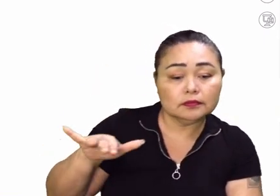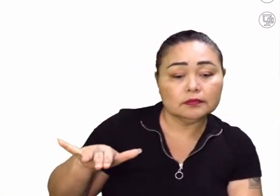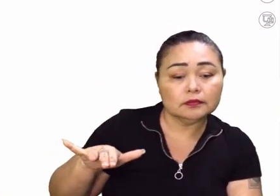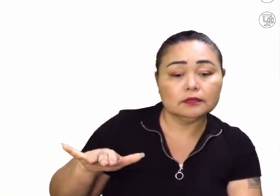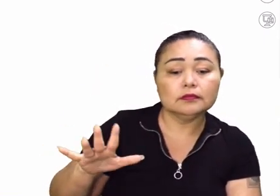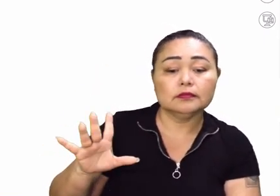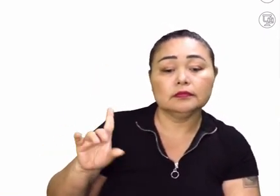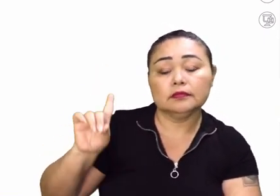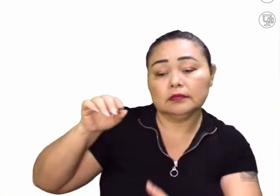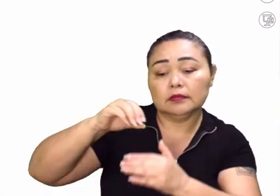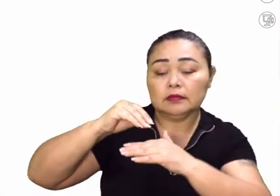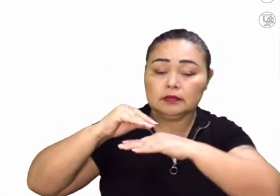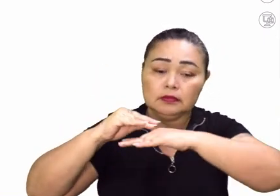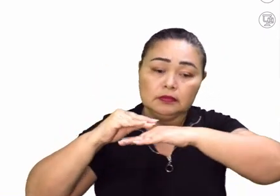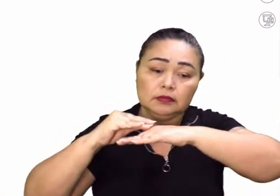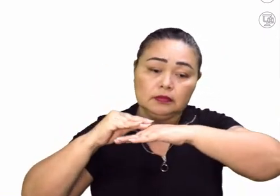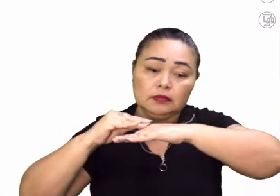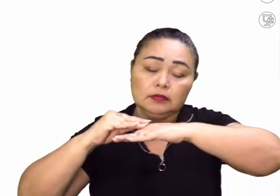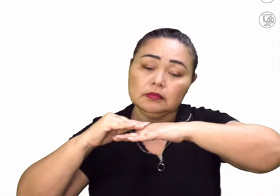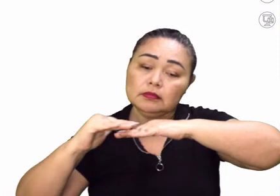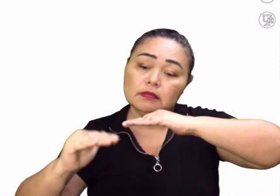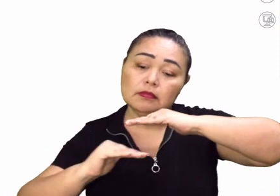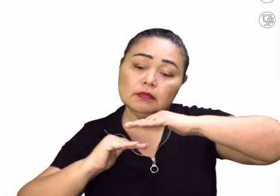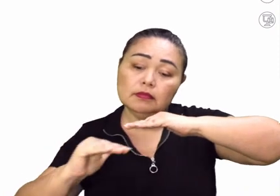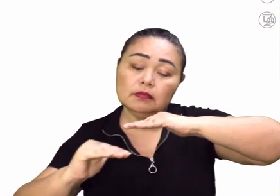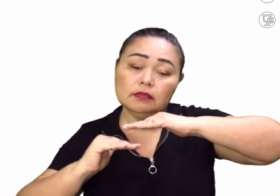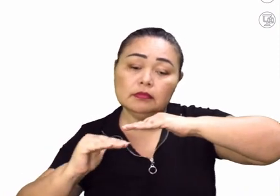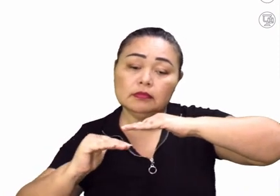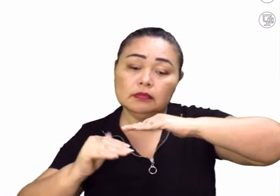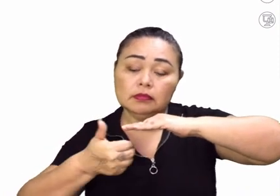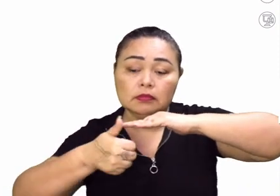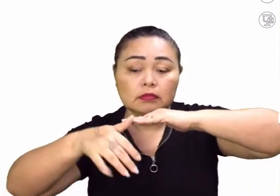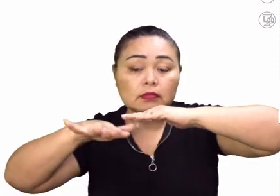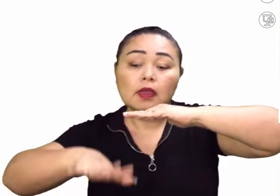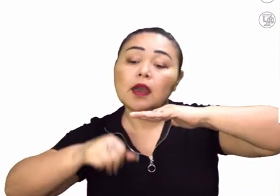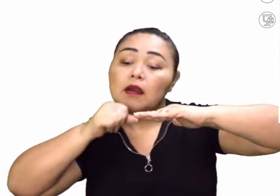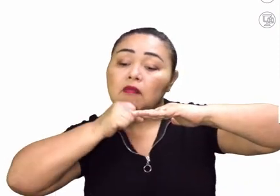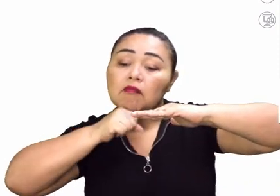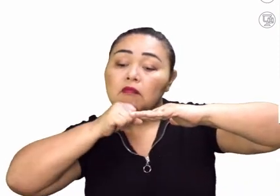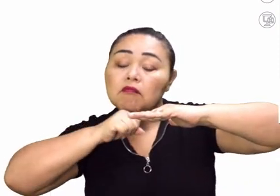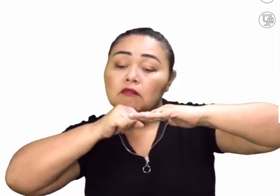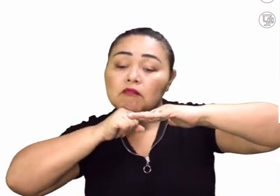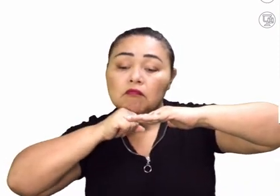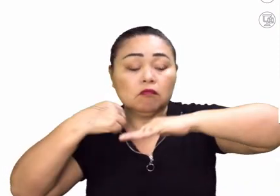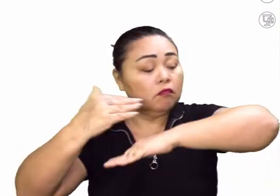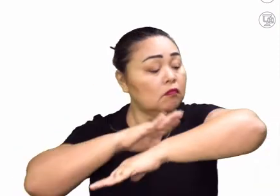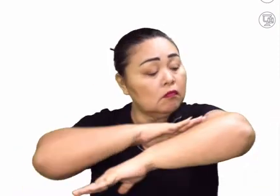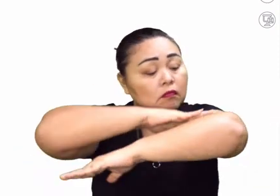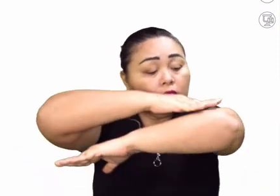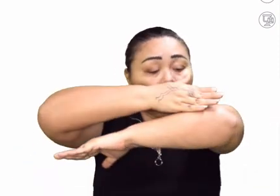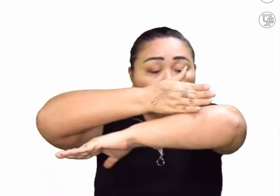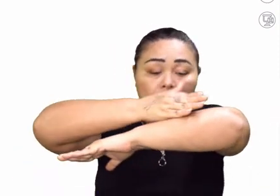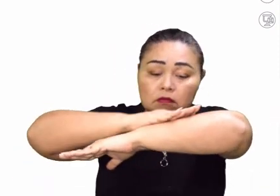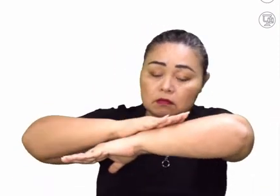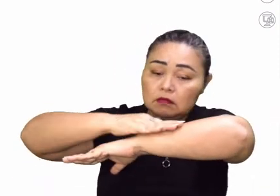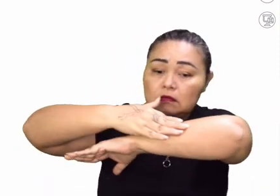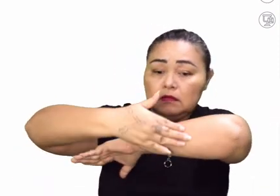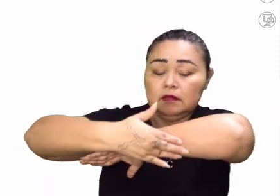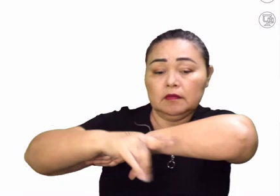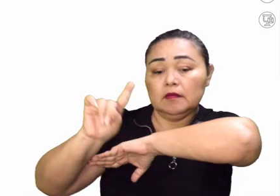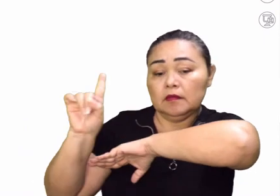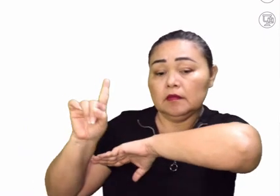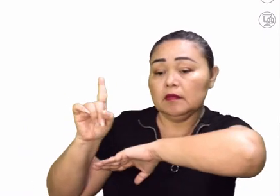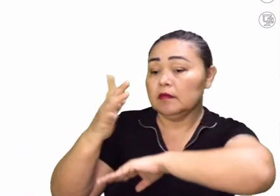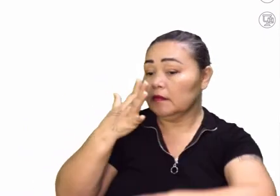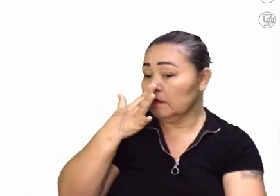eruptivas básicas sedimentos antigos e os escudos cristalinos Então